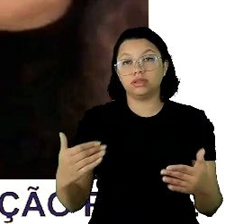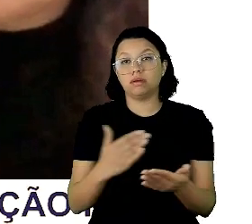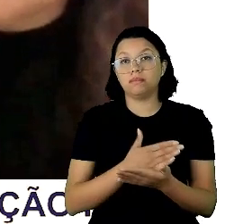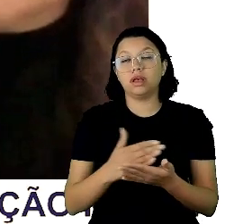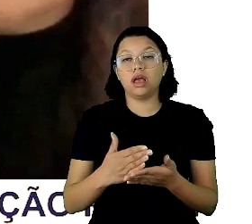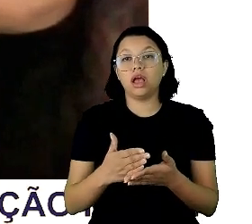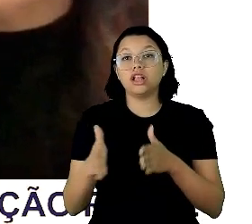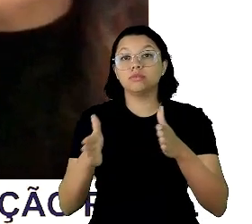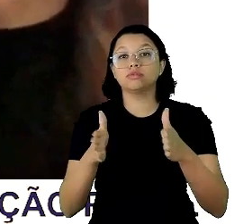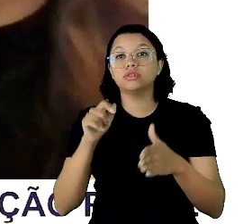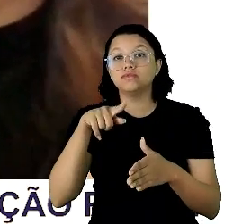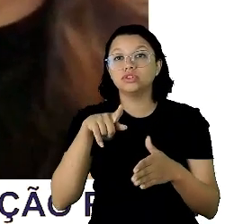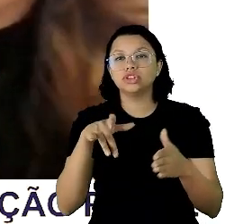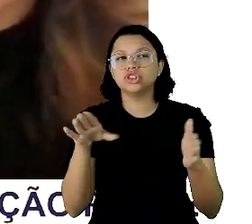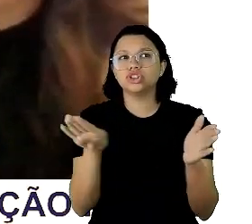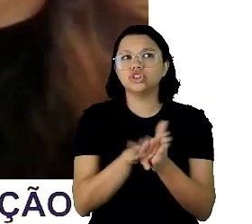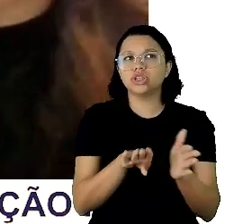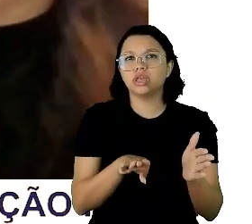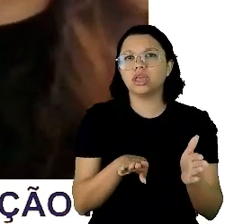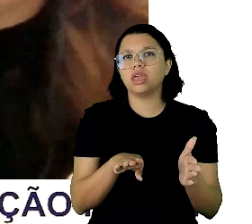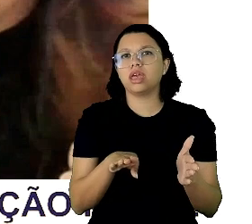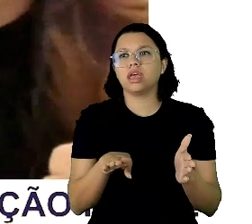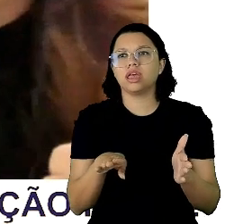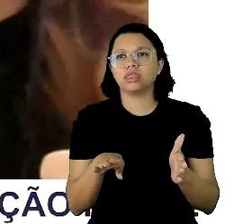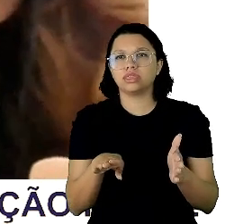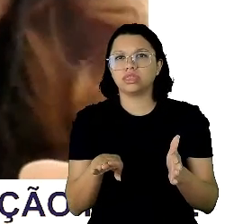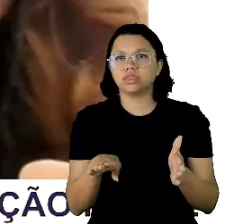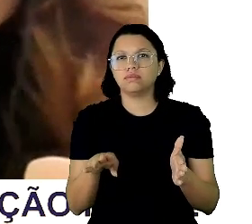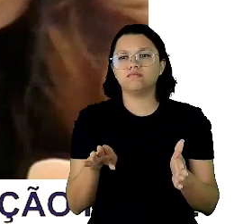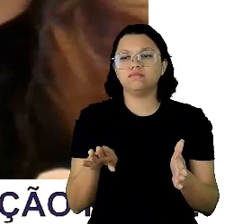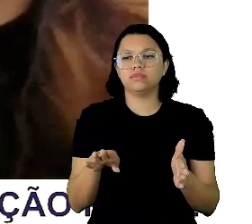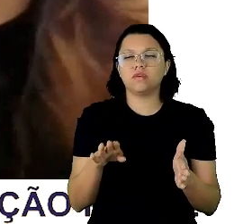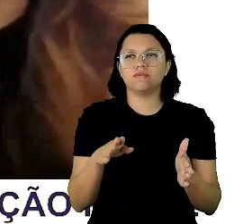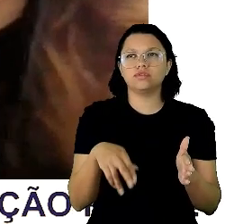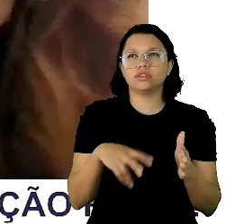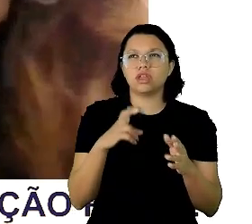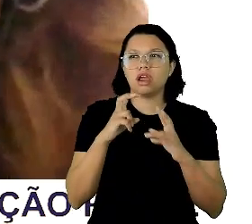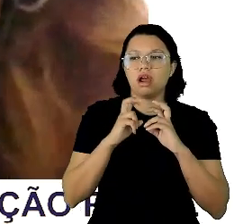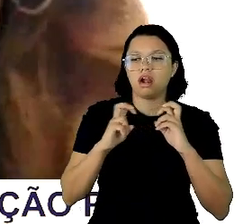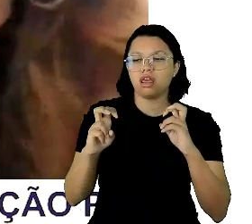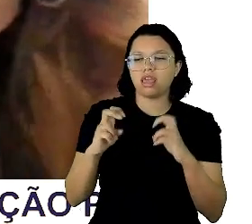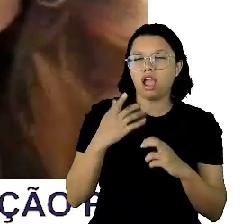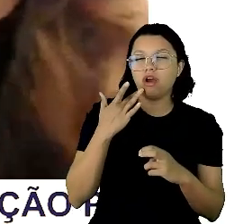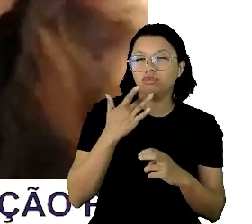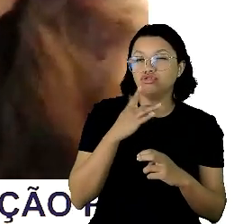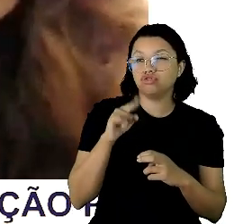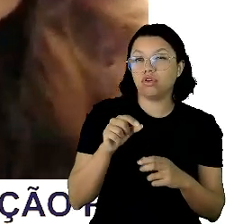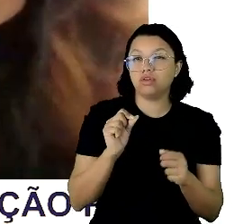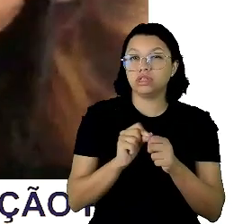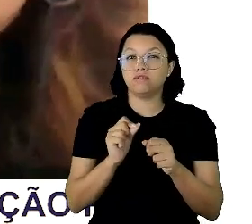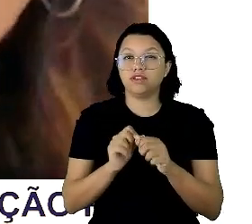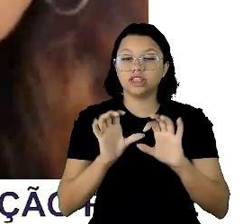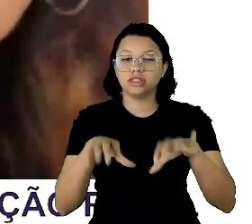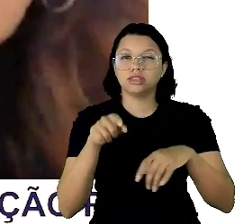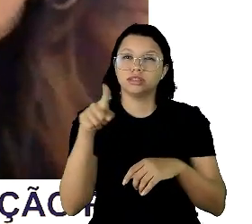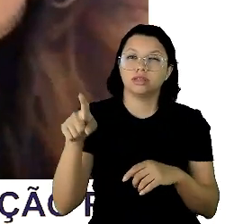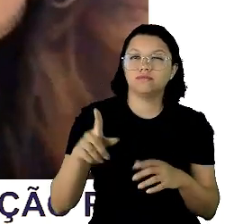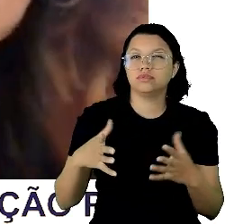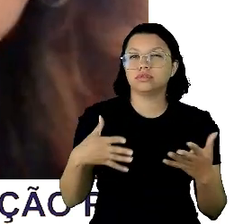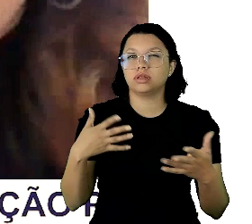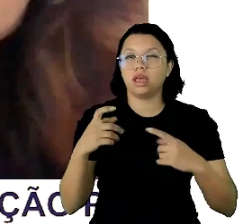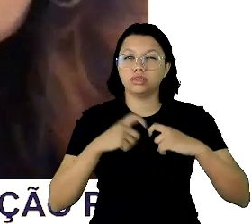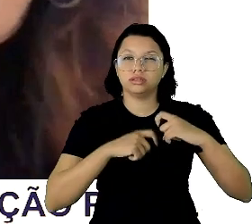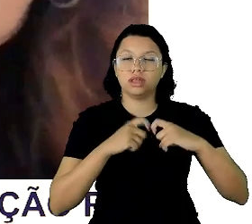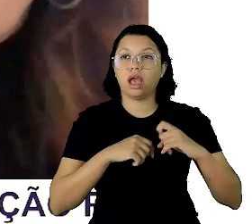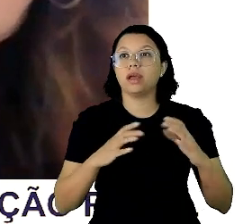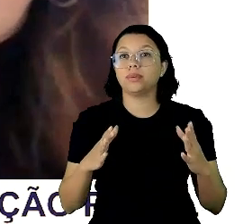você está chegando, chamando de gostosa e não sei o quê, falando, eu vou fazer isso com você, não sei o quê, você já passou